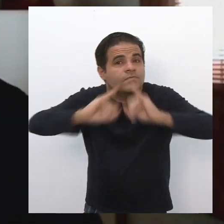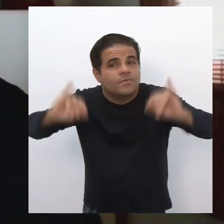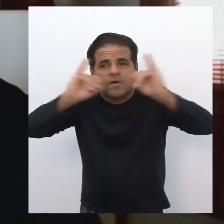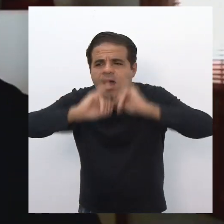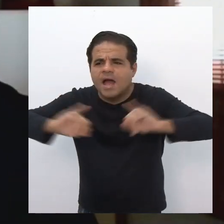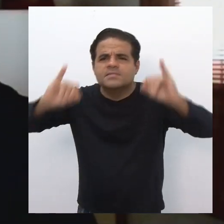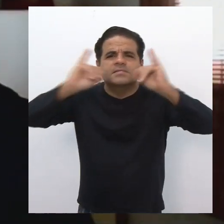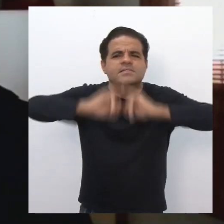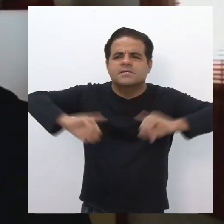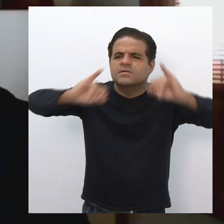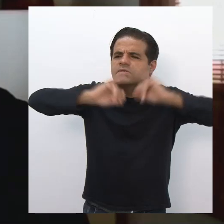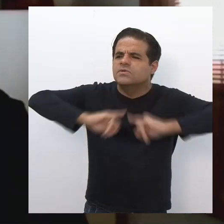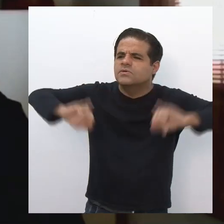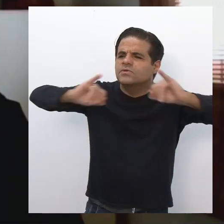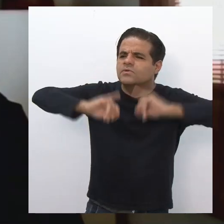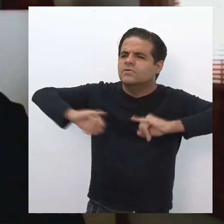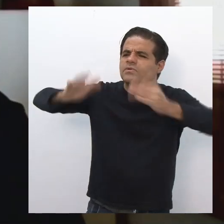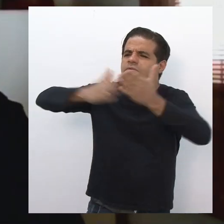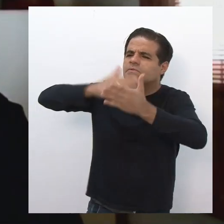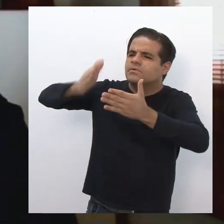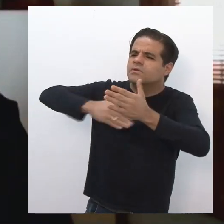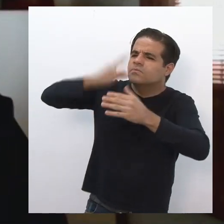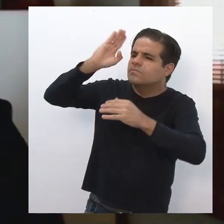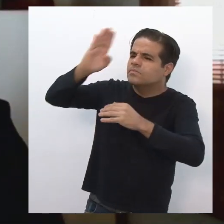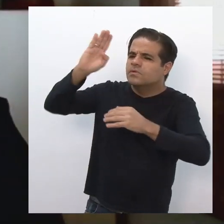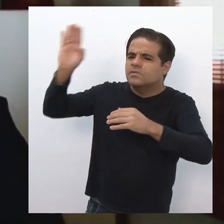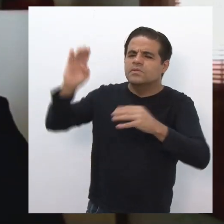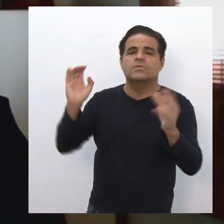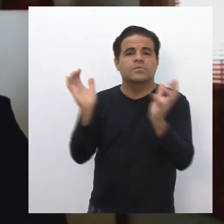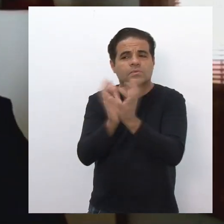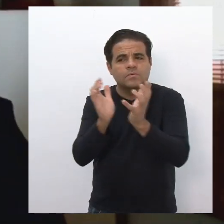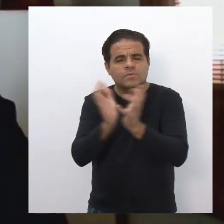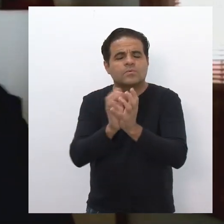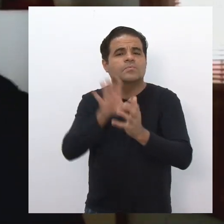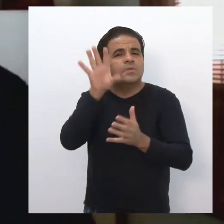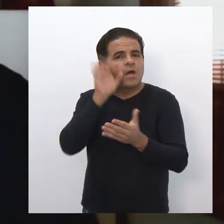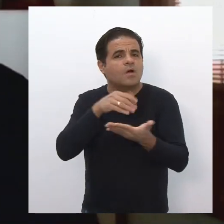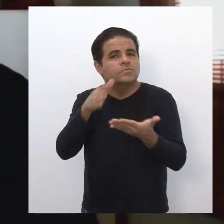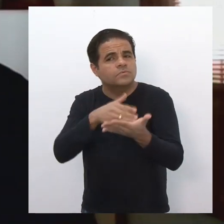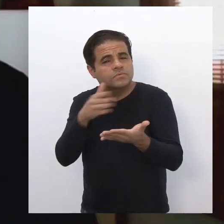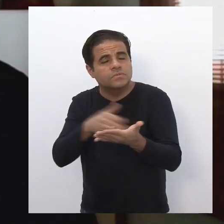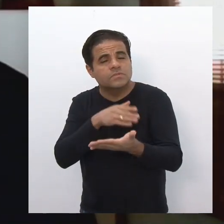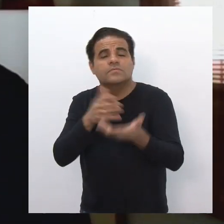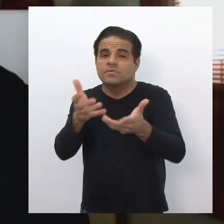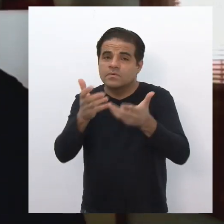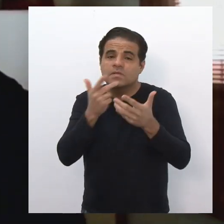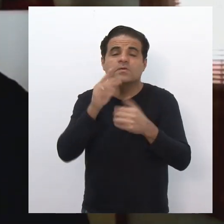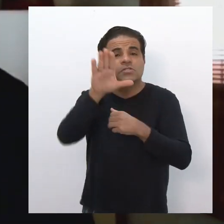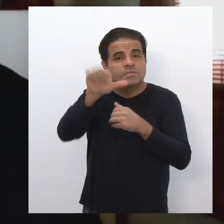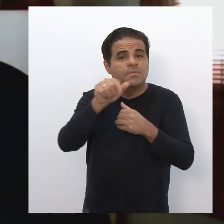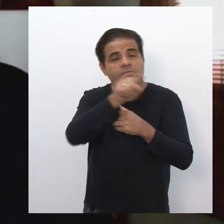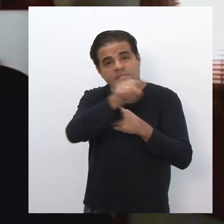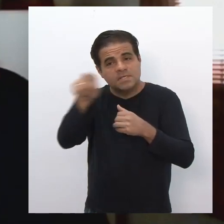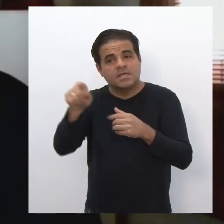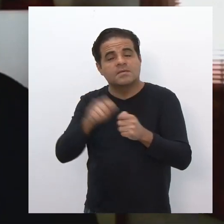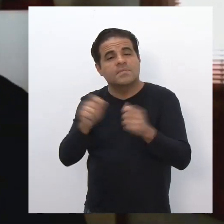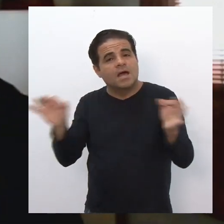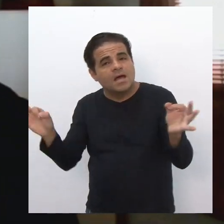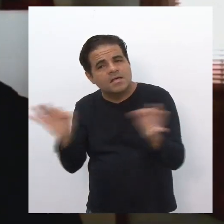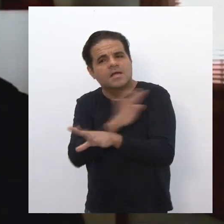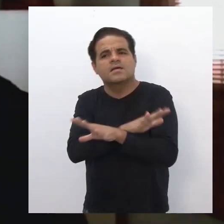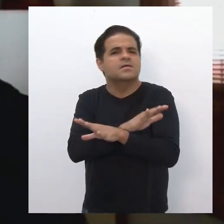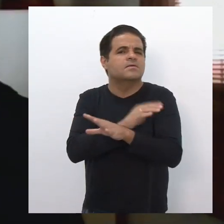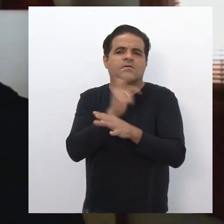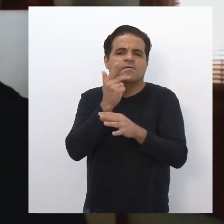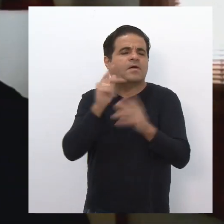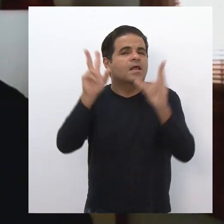das bibliotecas e das atividades da biblioteca, do Clube do Audiolivro, E eu queria te chamar também para fazer um encerramento com